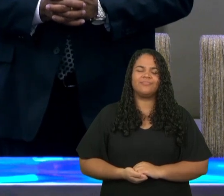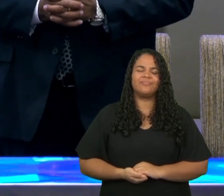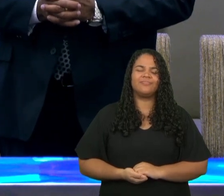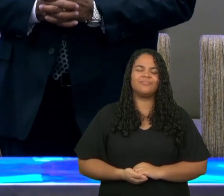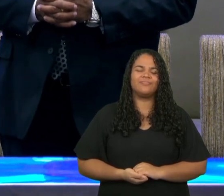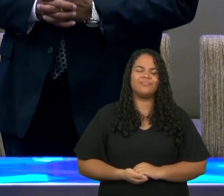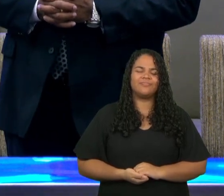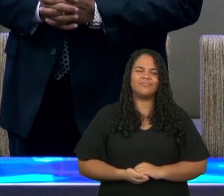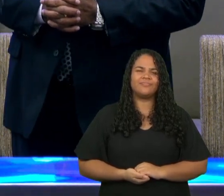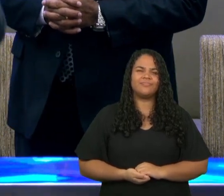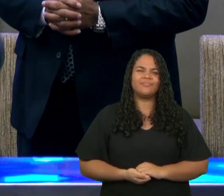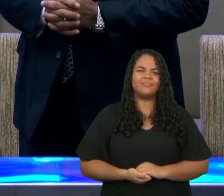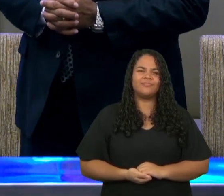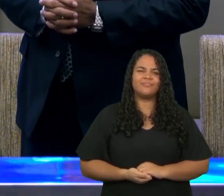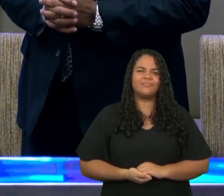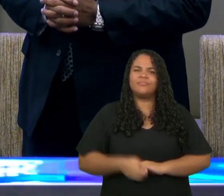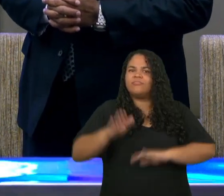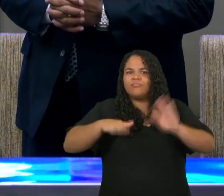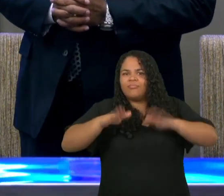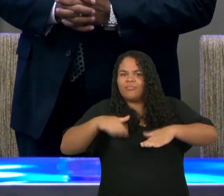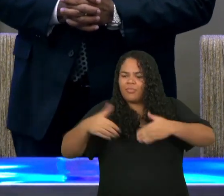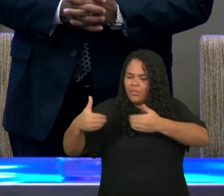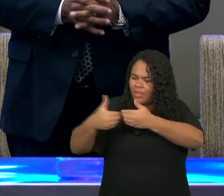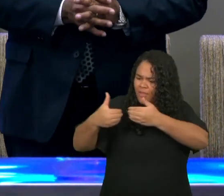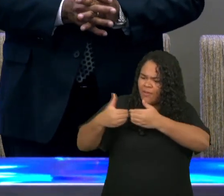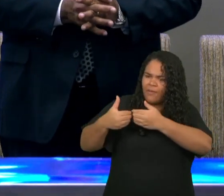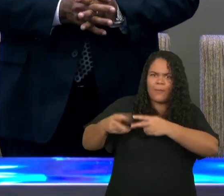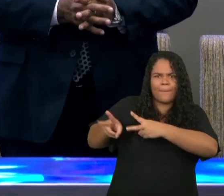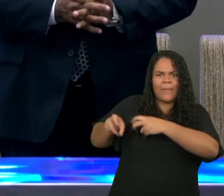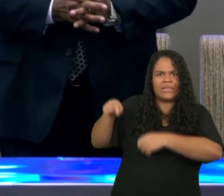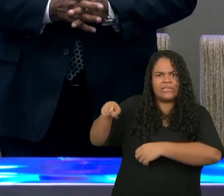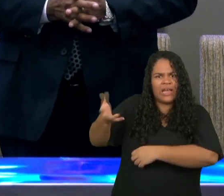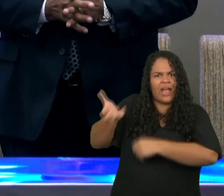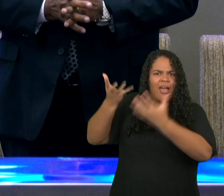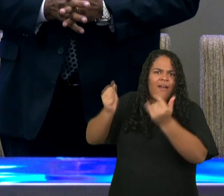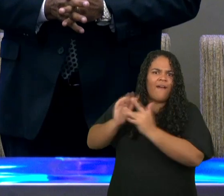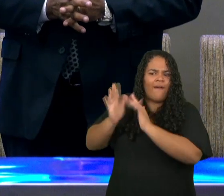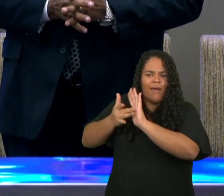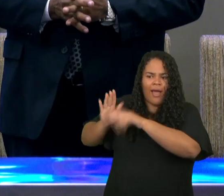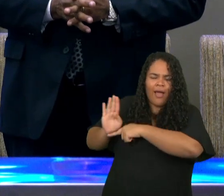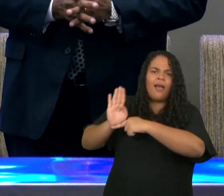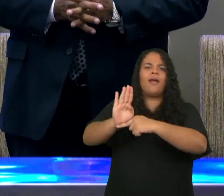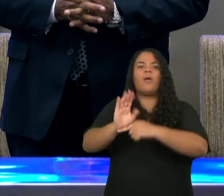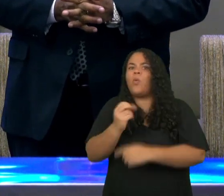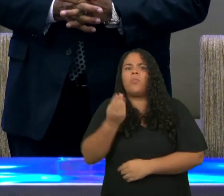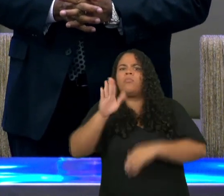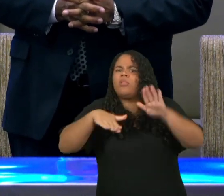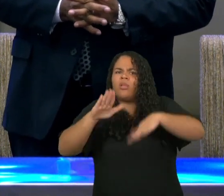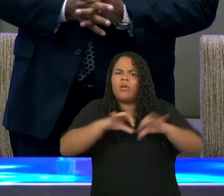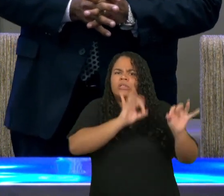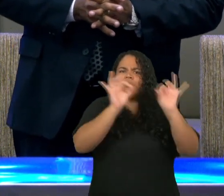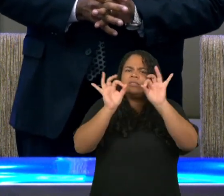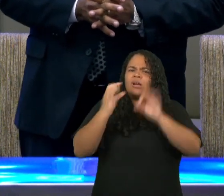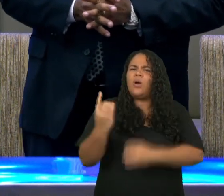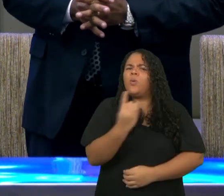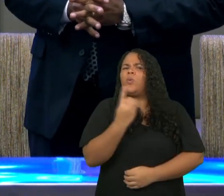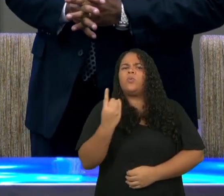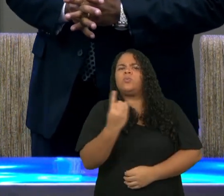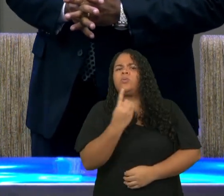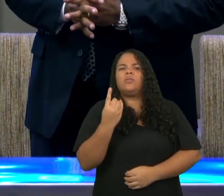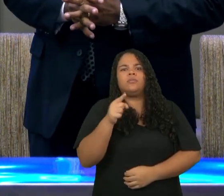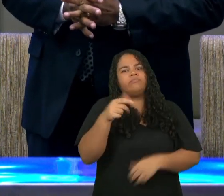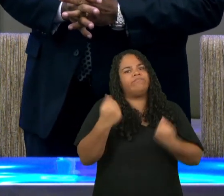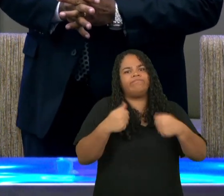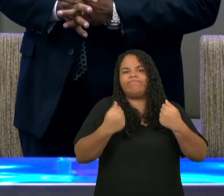Ajuda essa pessoa a chegar até aqui. Talvez você está sozinho aí. é o teu passo de